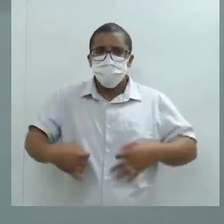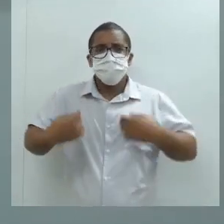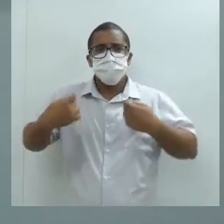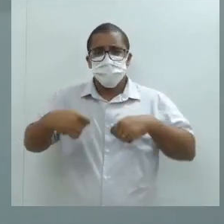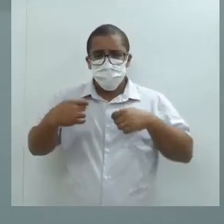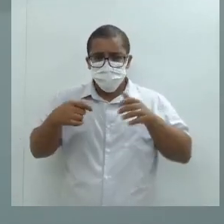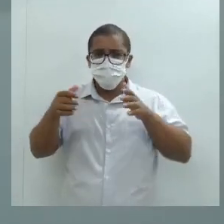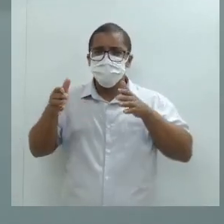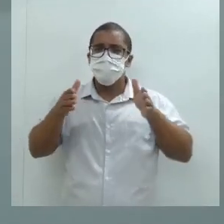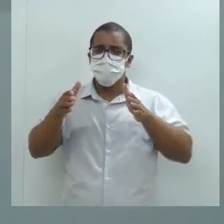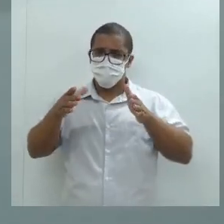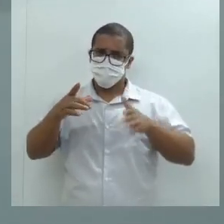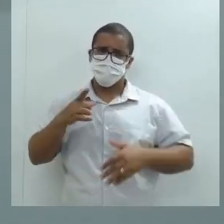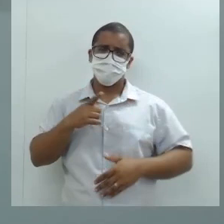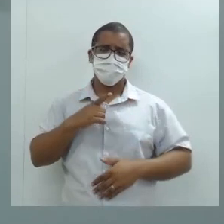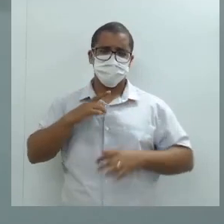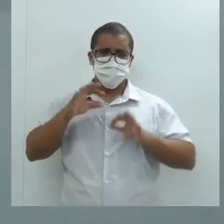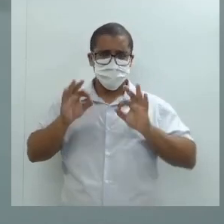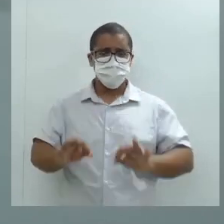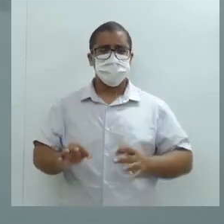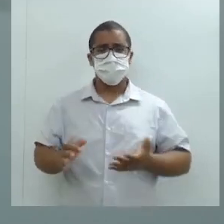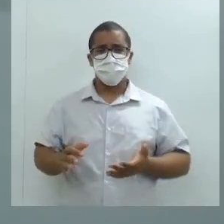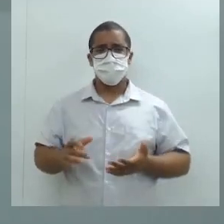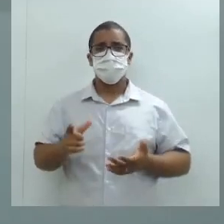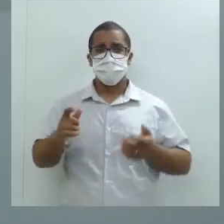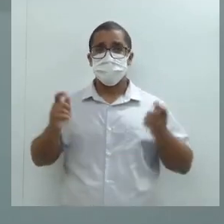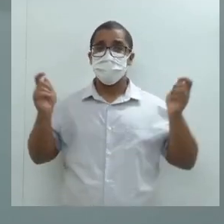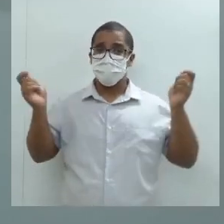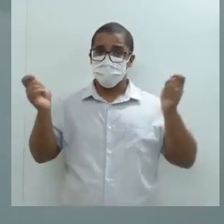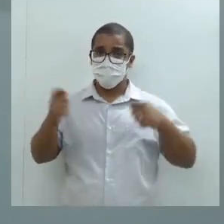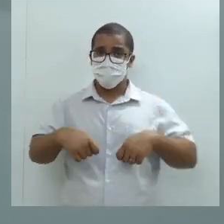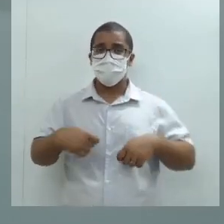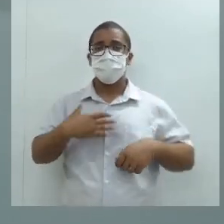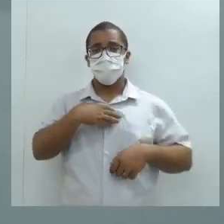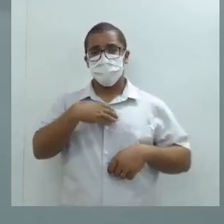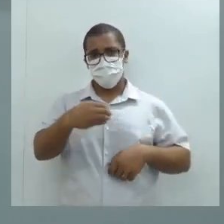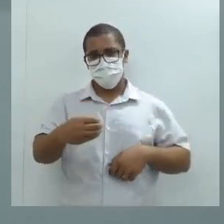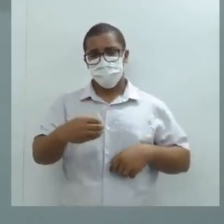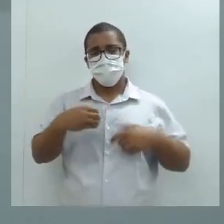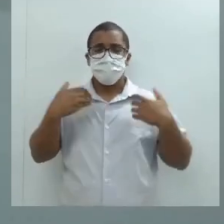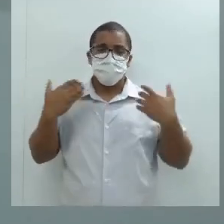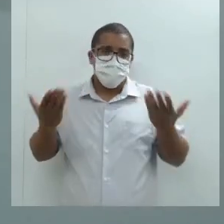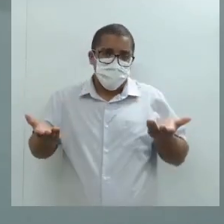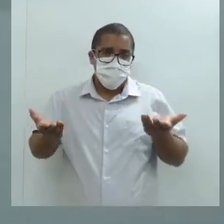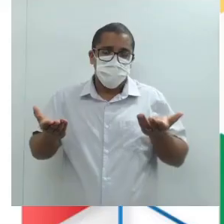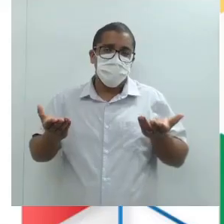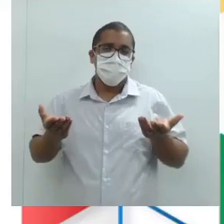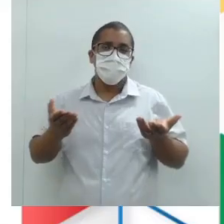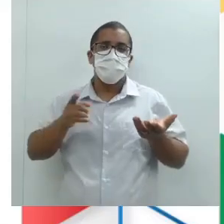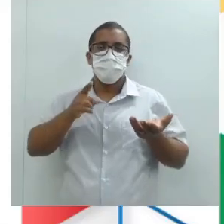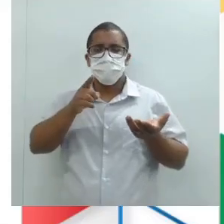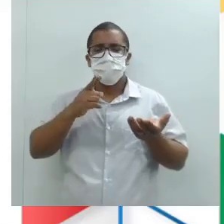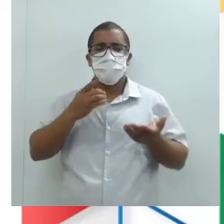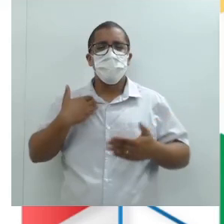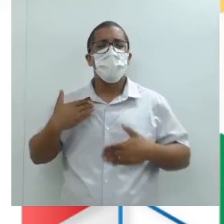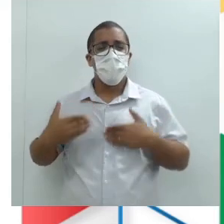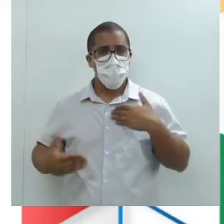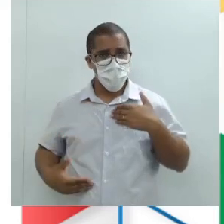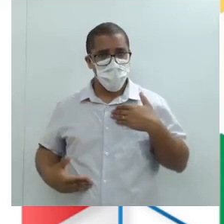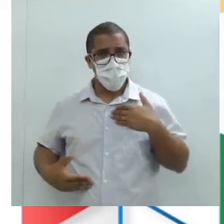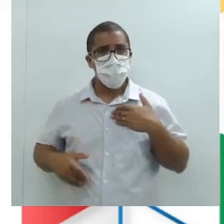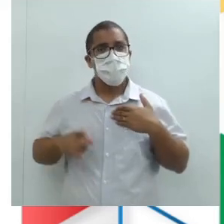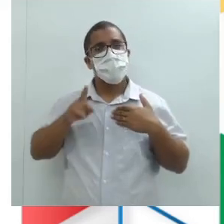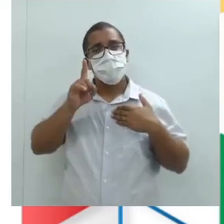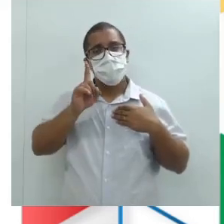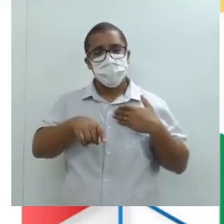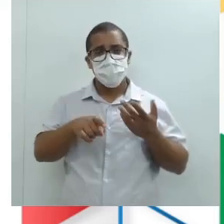ali a aquisição da capacidade de reprodução. Então, em termos biológicos, a